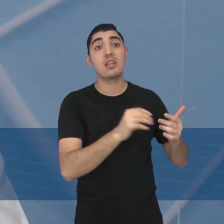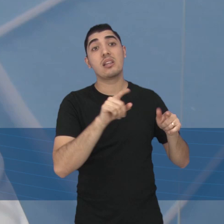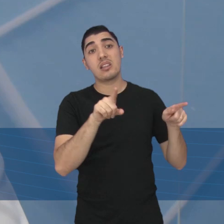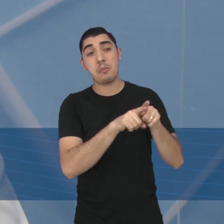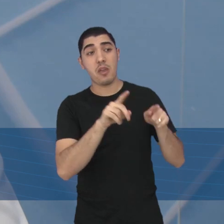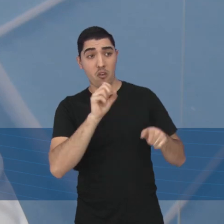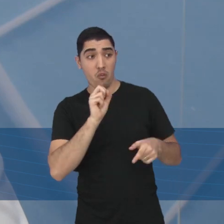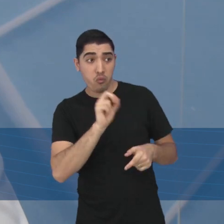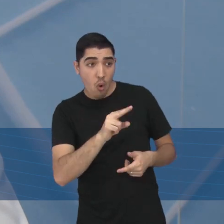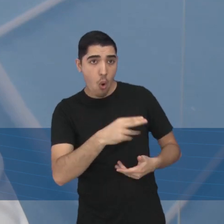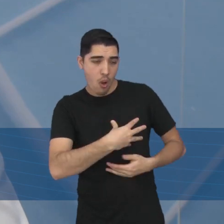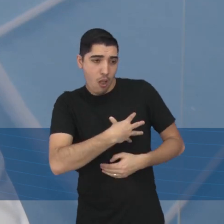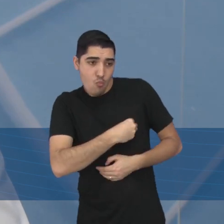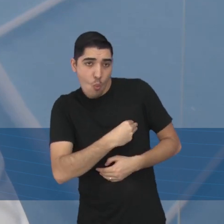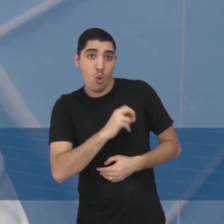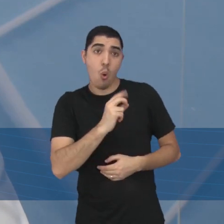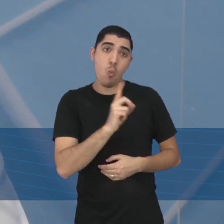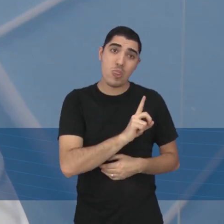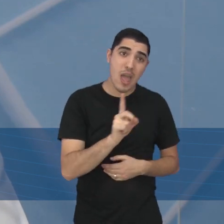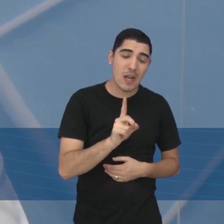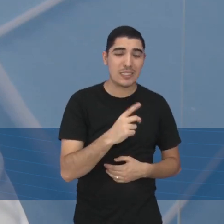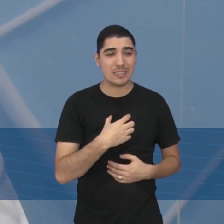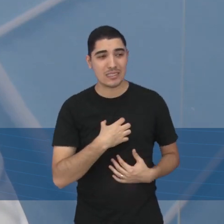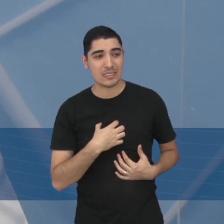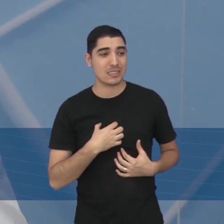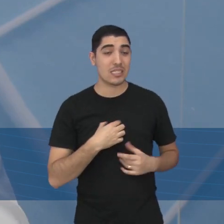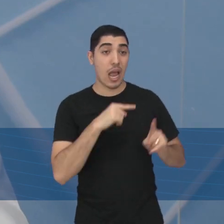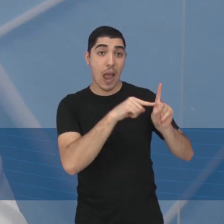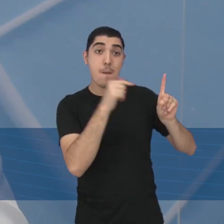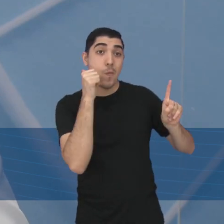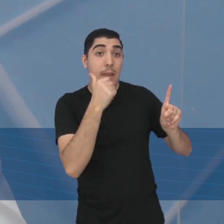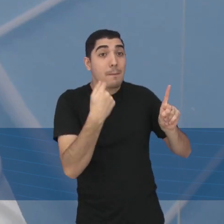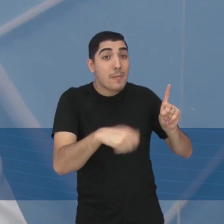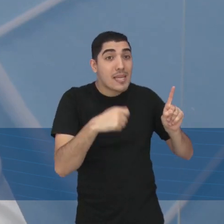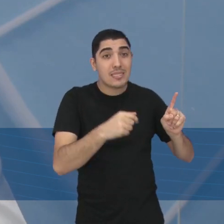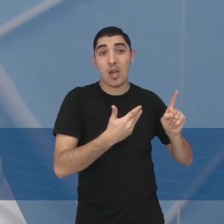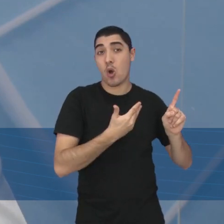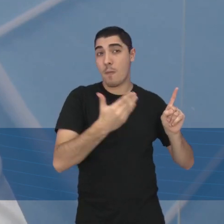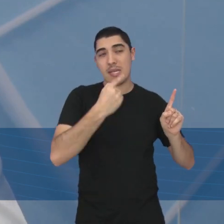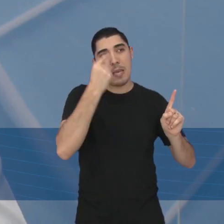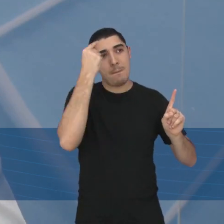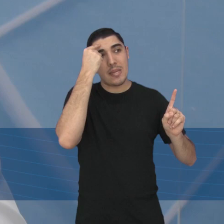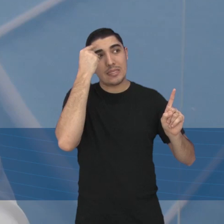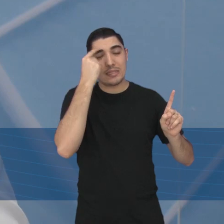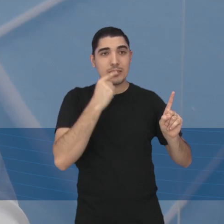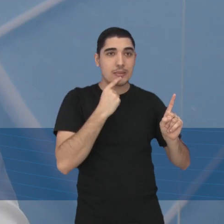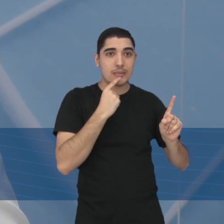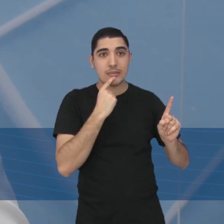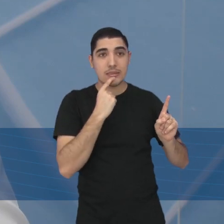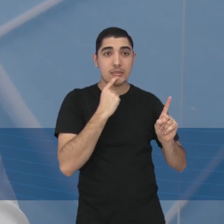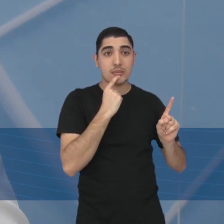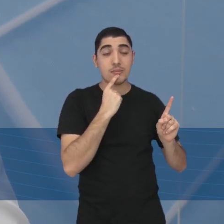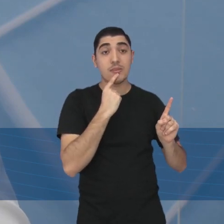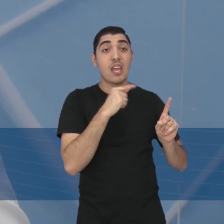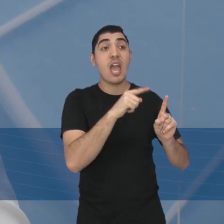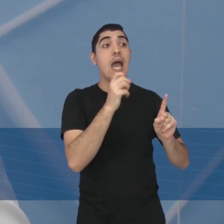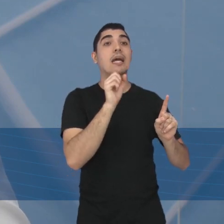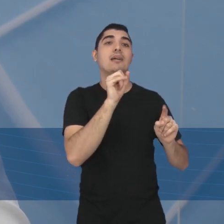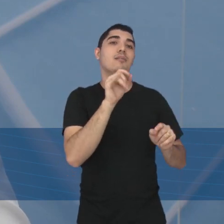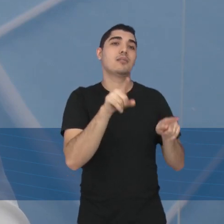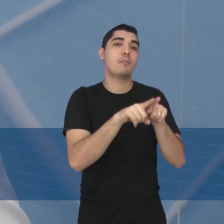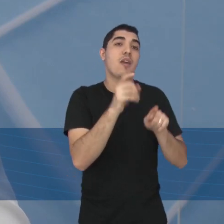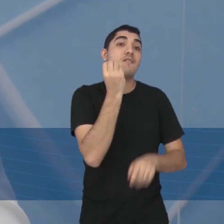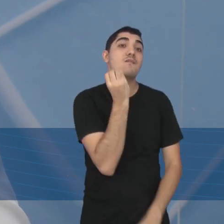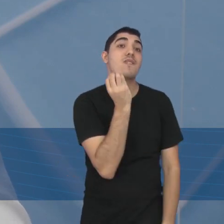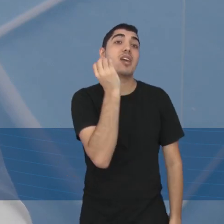amamentar ou não amamentar, são tantas escolhas que ela vai começar a pensar que ela nem imaginava, para onde ela vai fazer viagens,